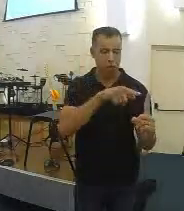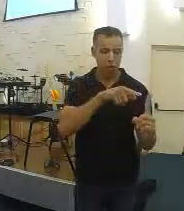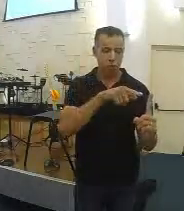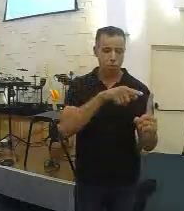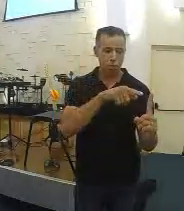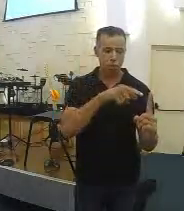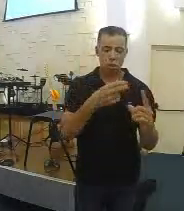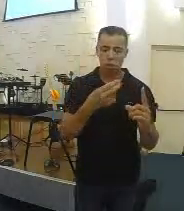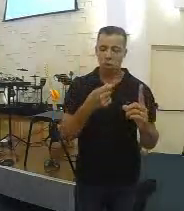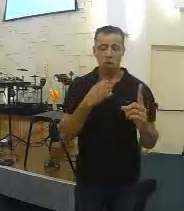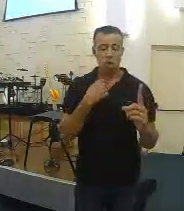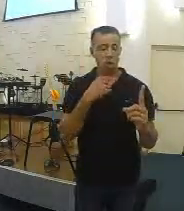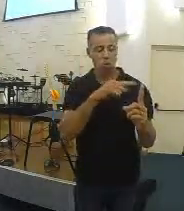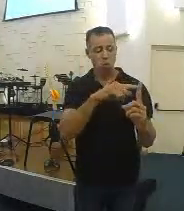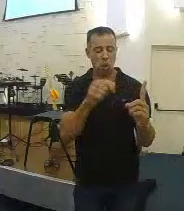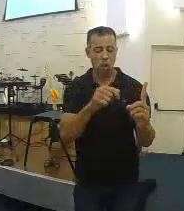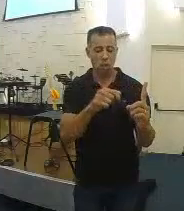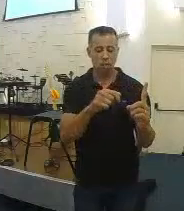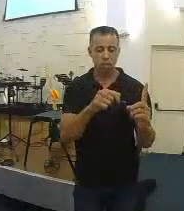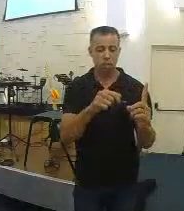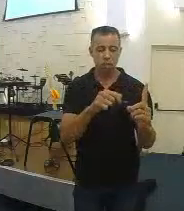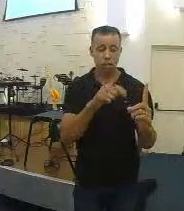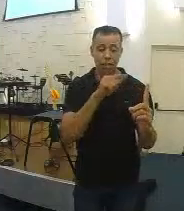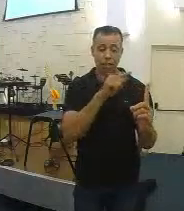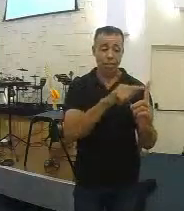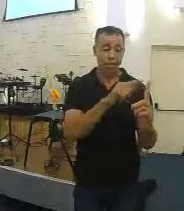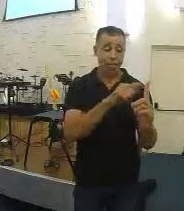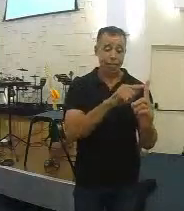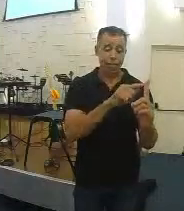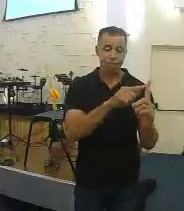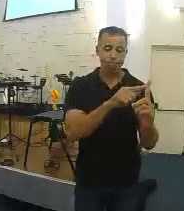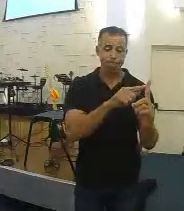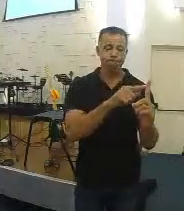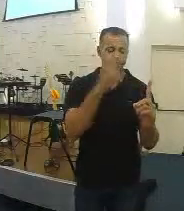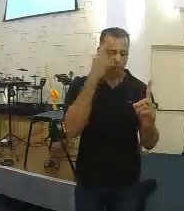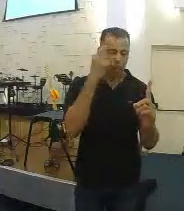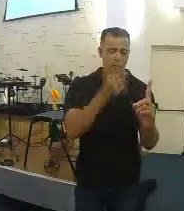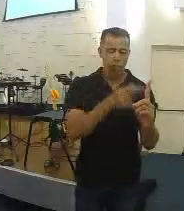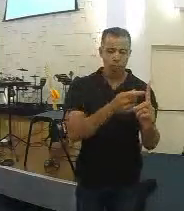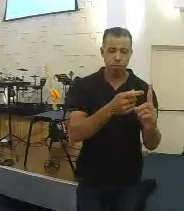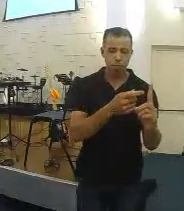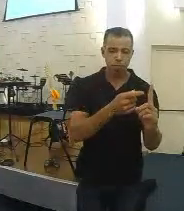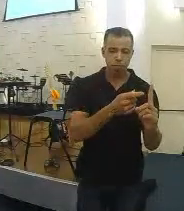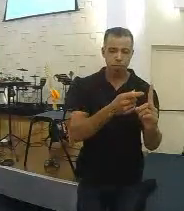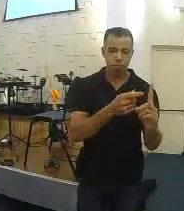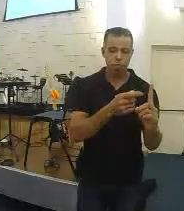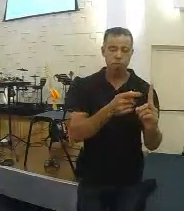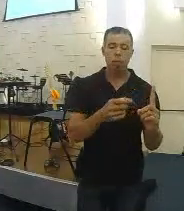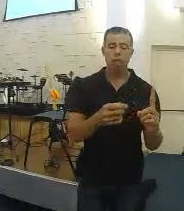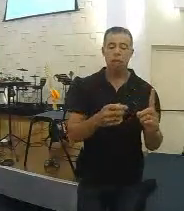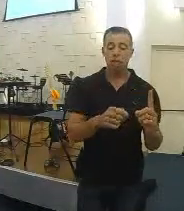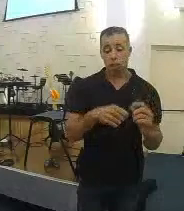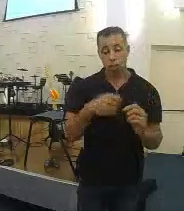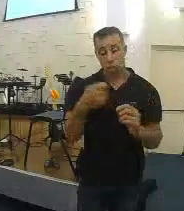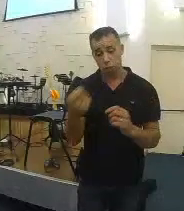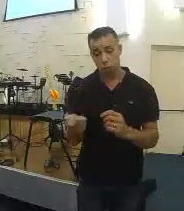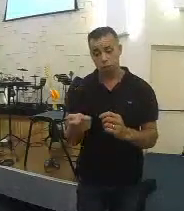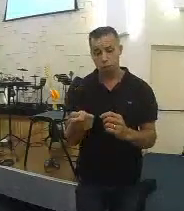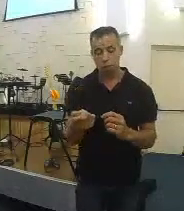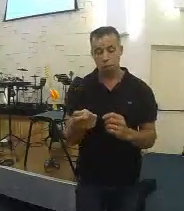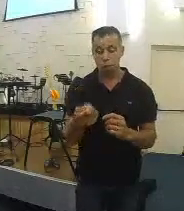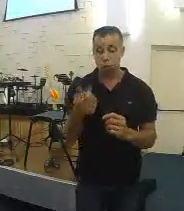servirá. Ele então decide devolver o dinheiro que tomou de sua mãe. E aí, meus irmãos, mais